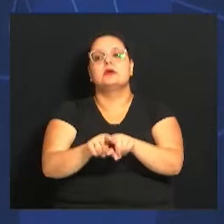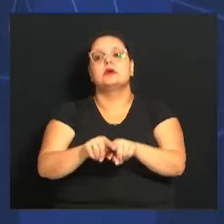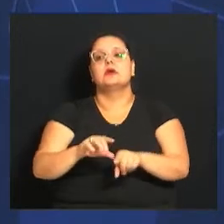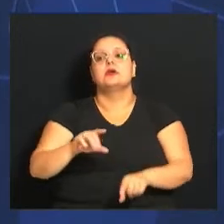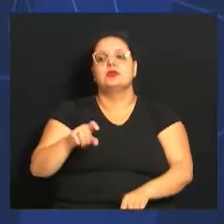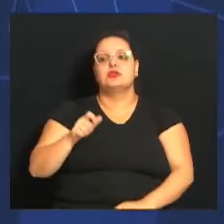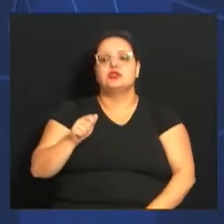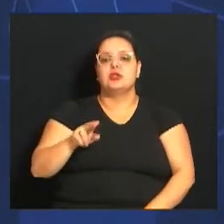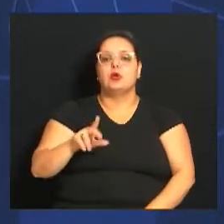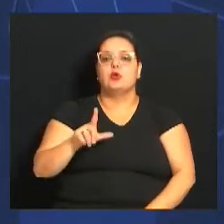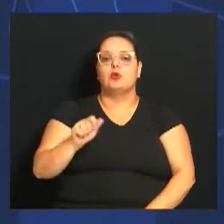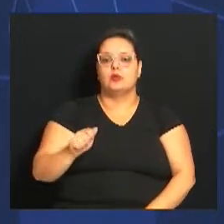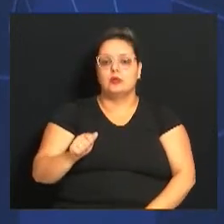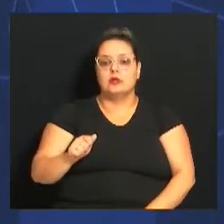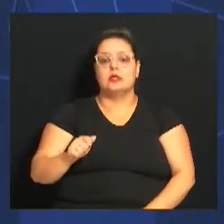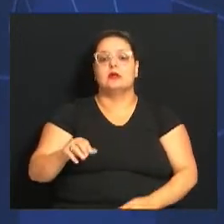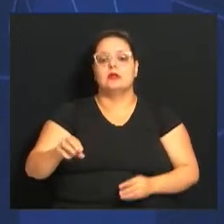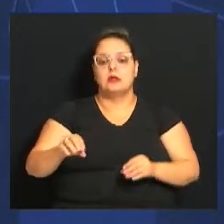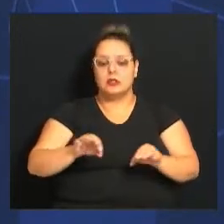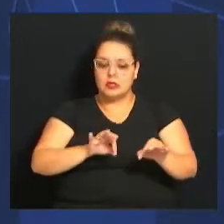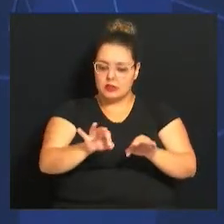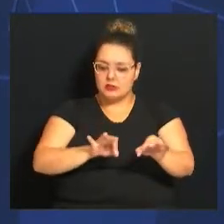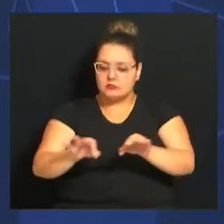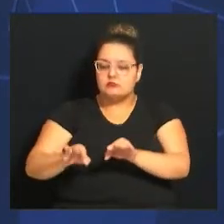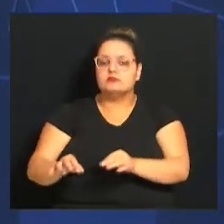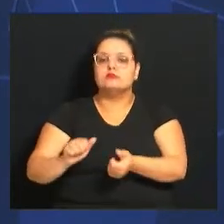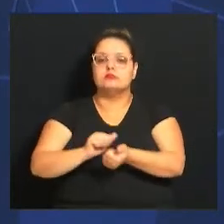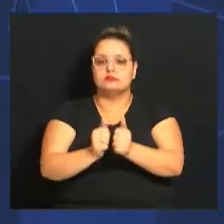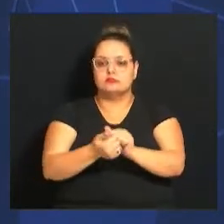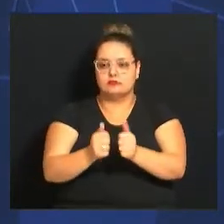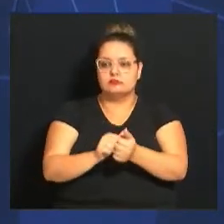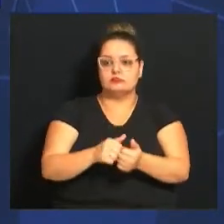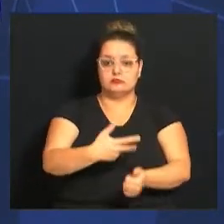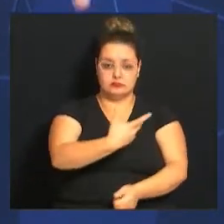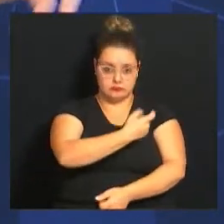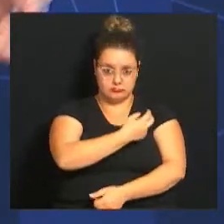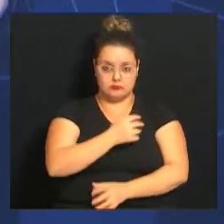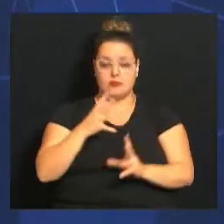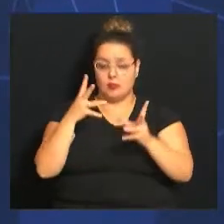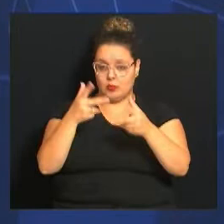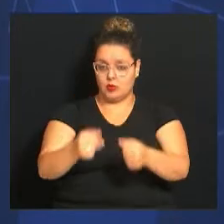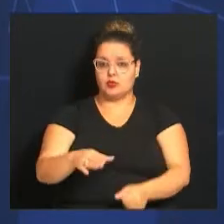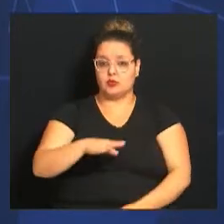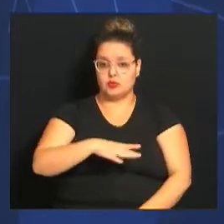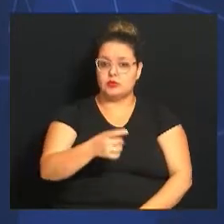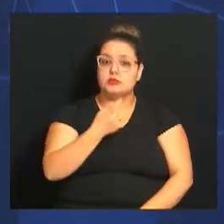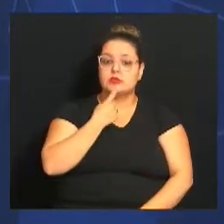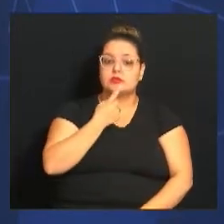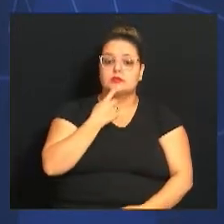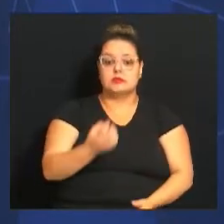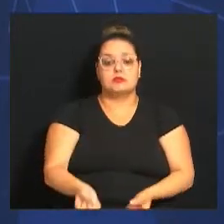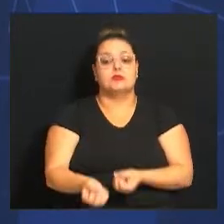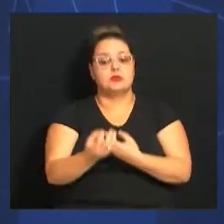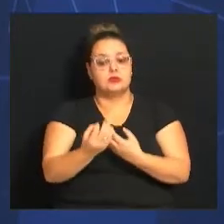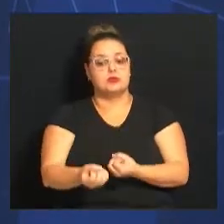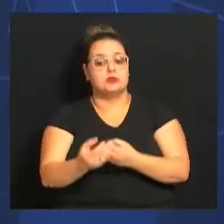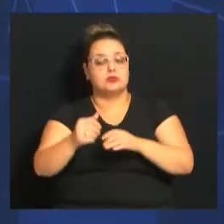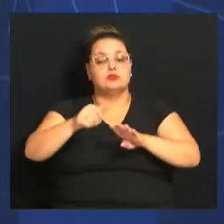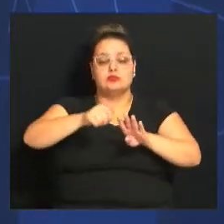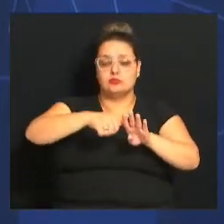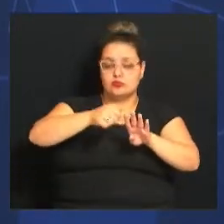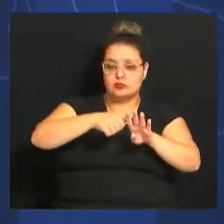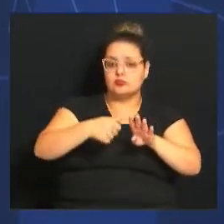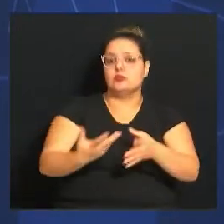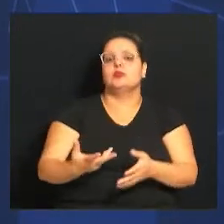que é articuladora aí do Programa Municipal de Imunização, por todas essas informações, né, sobre o calendário de